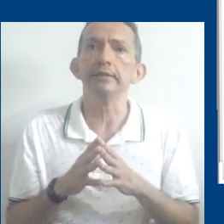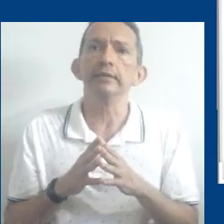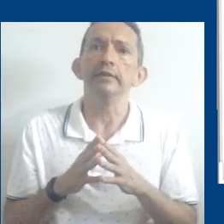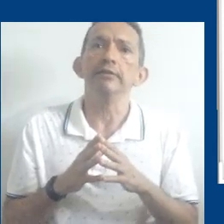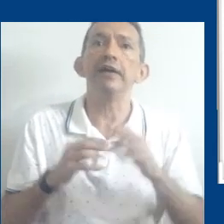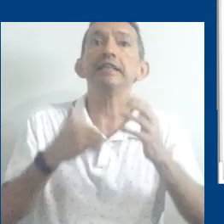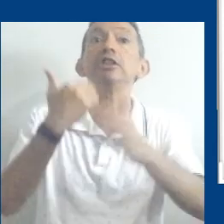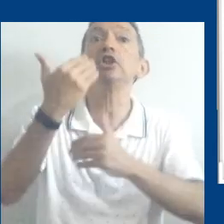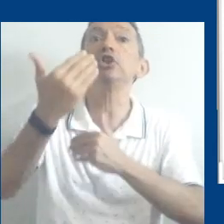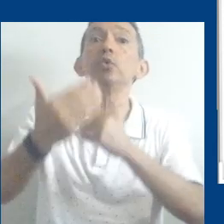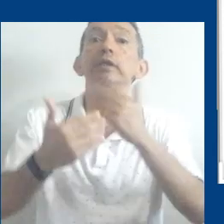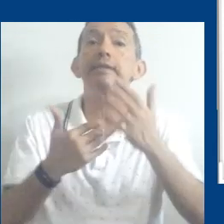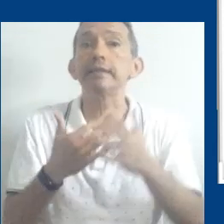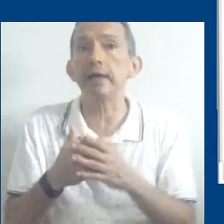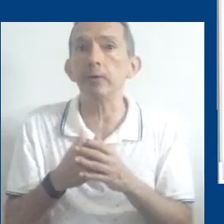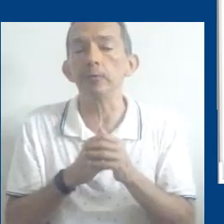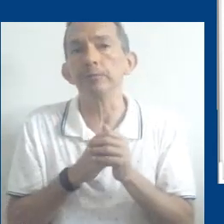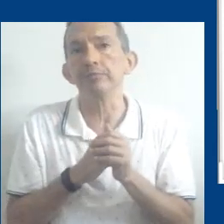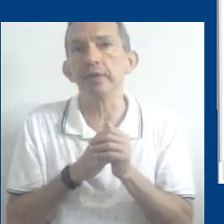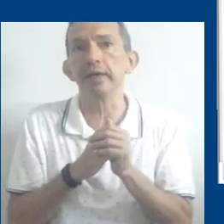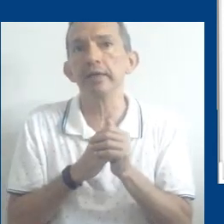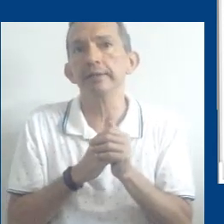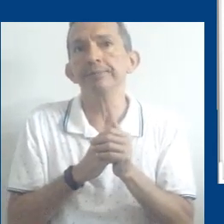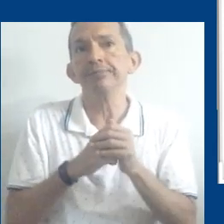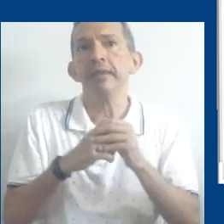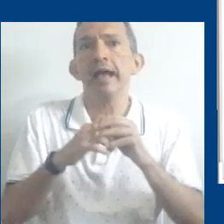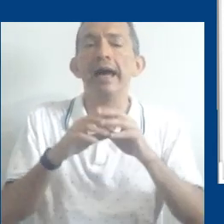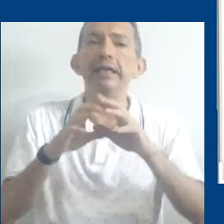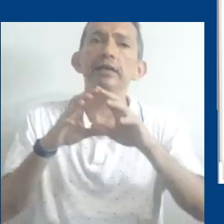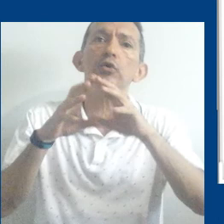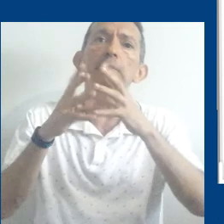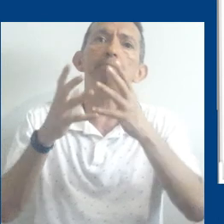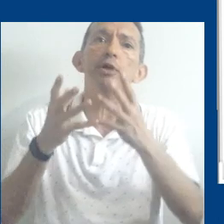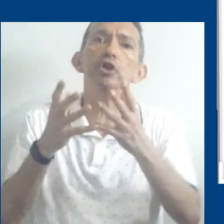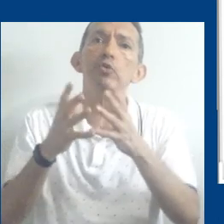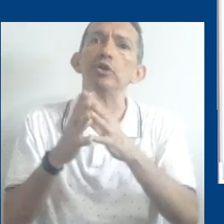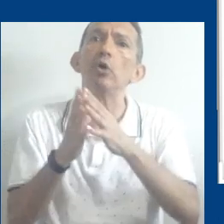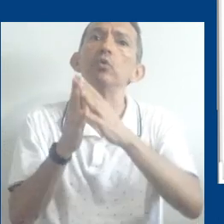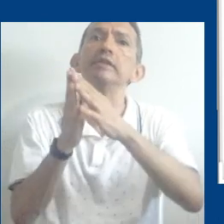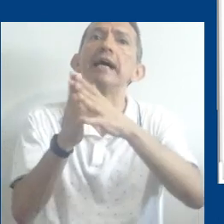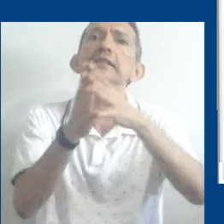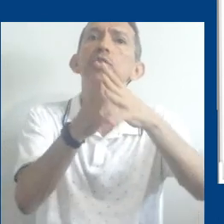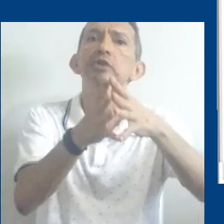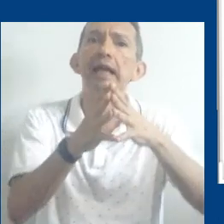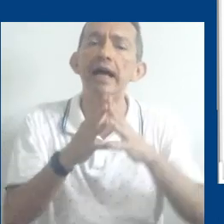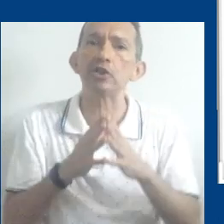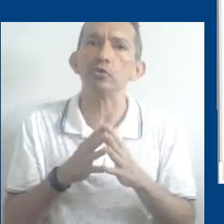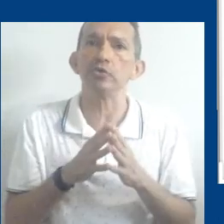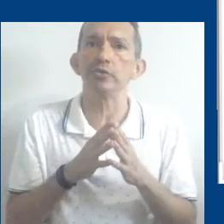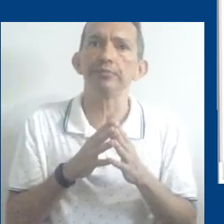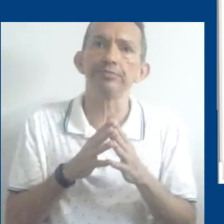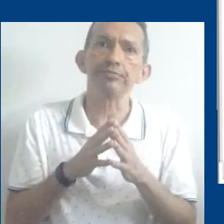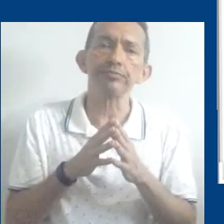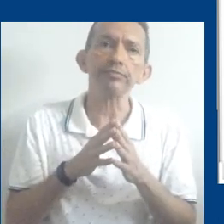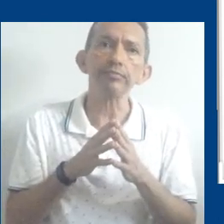oxigenada. Faz a destruição, né, a nível lipídico de alguns ácidos